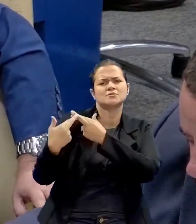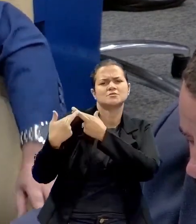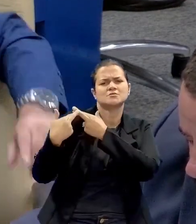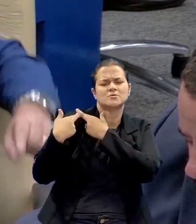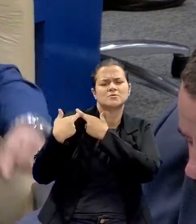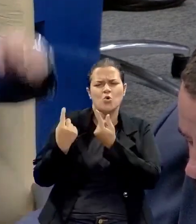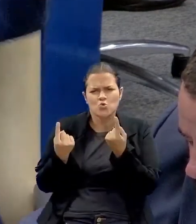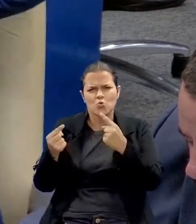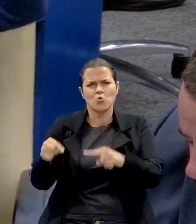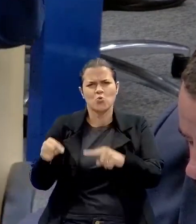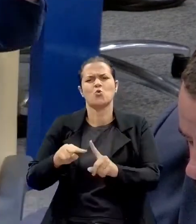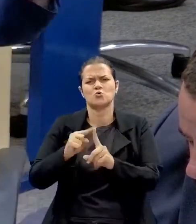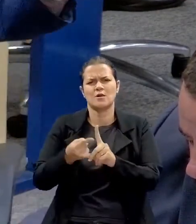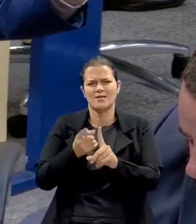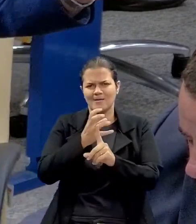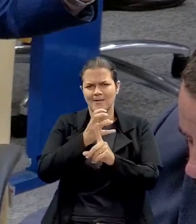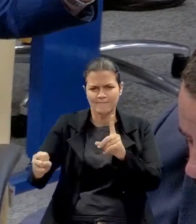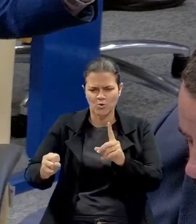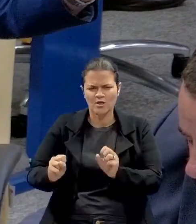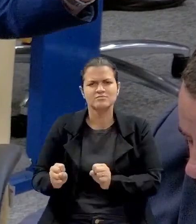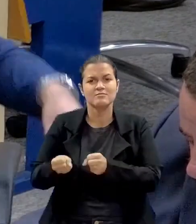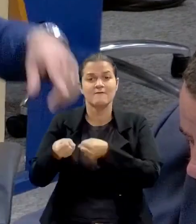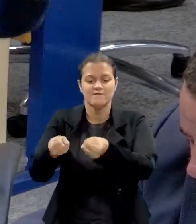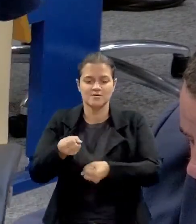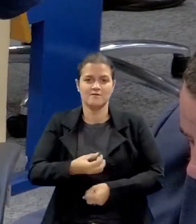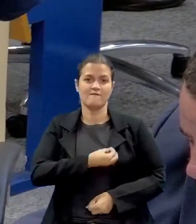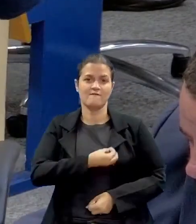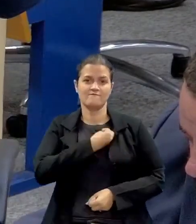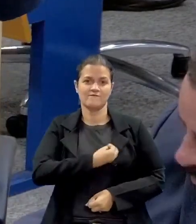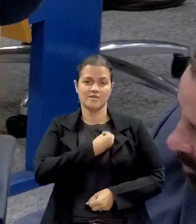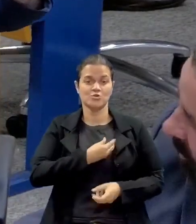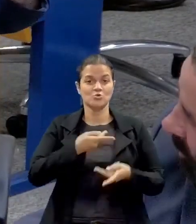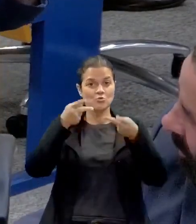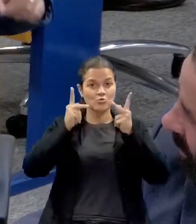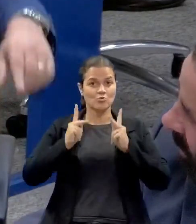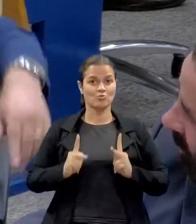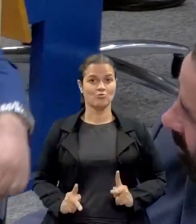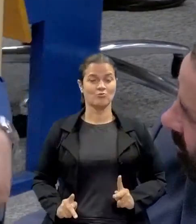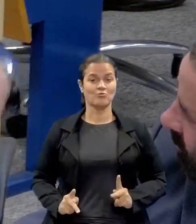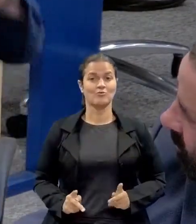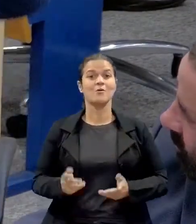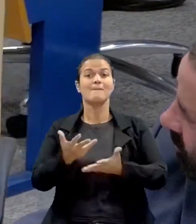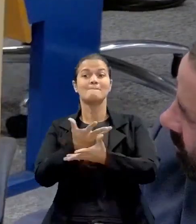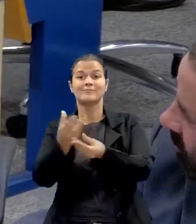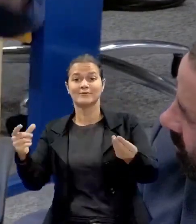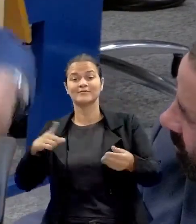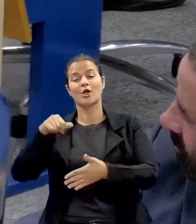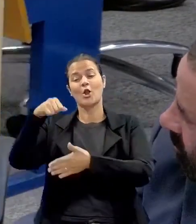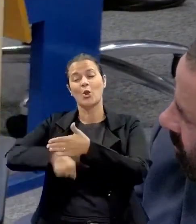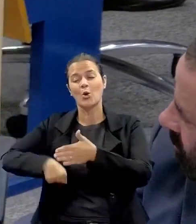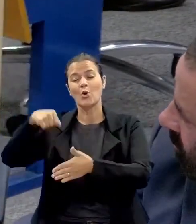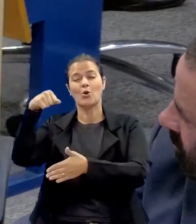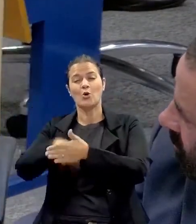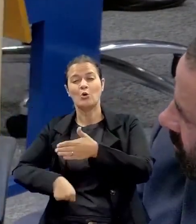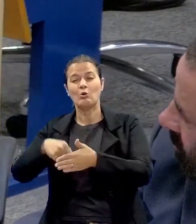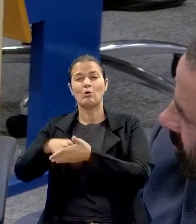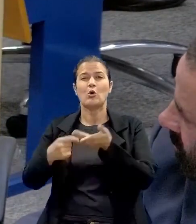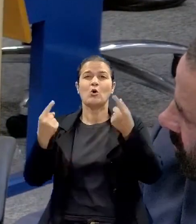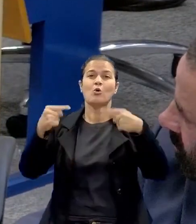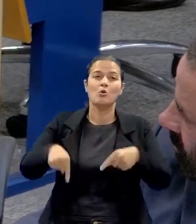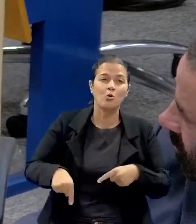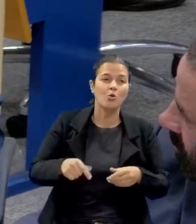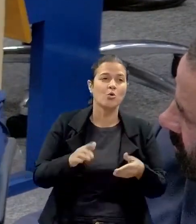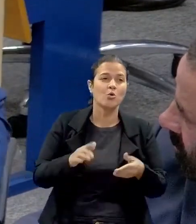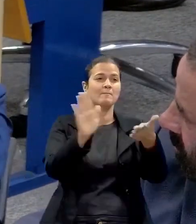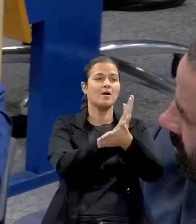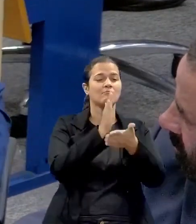em defesa da vida humana. Tá certo. Aqui muito se luta contra o aumento da passagem do transporte